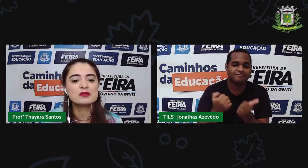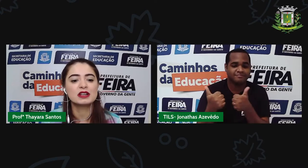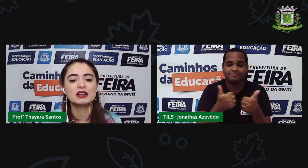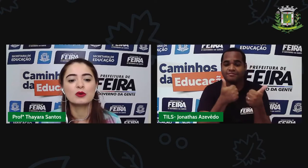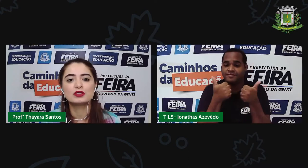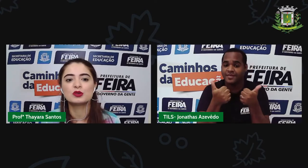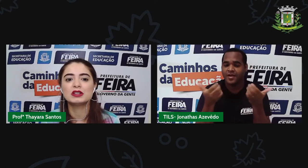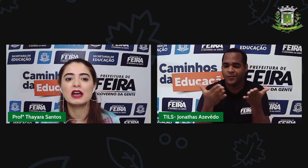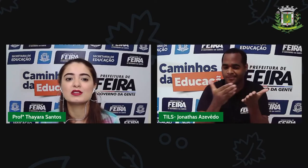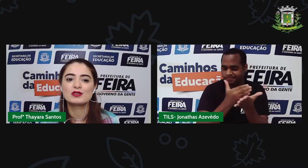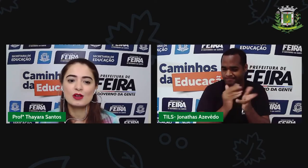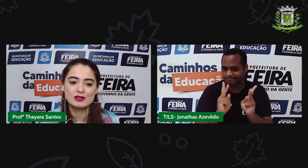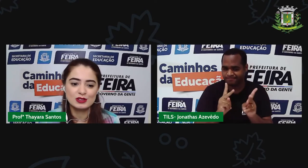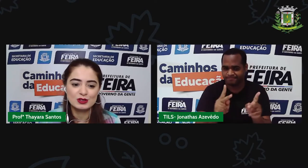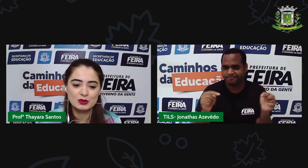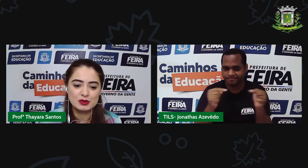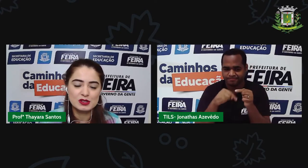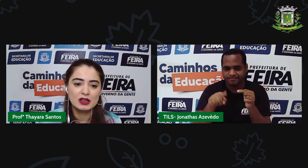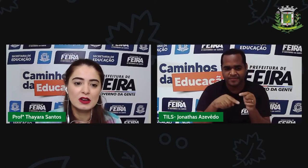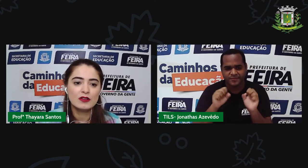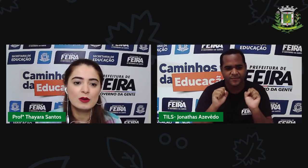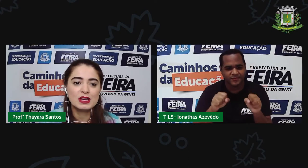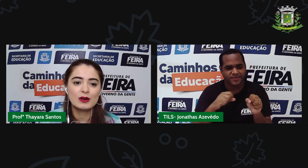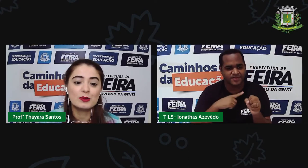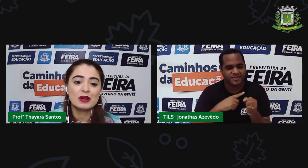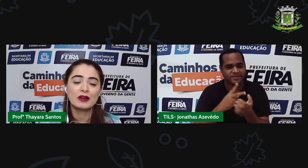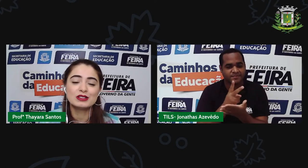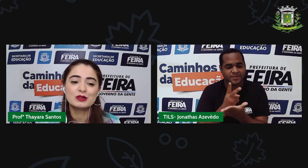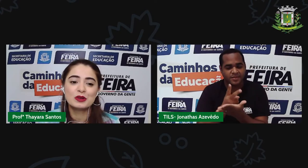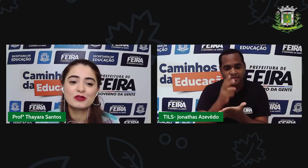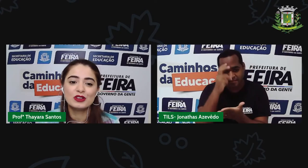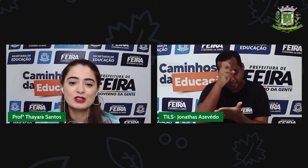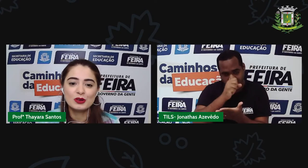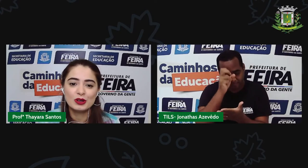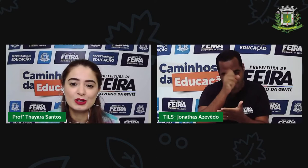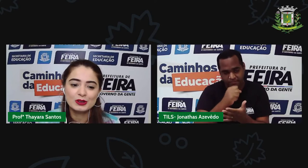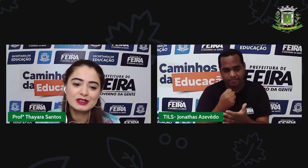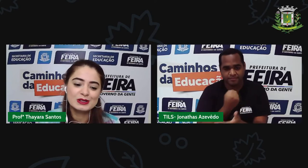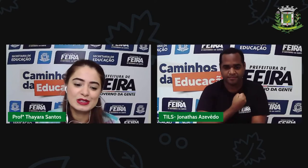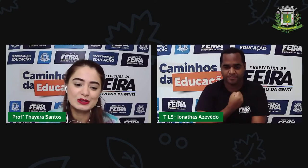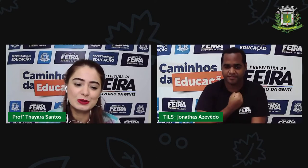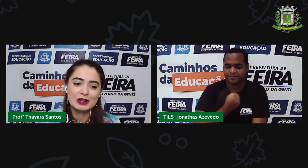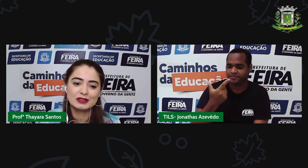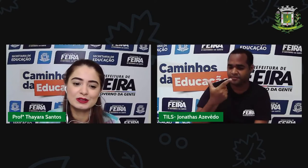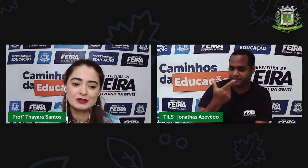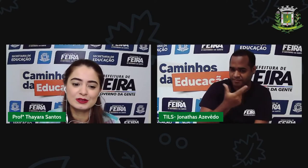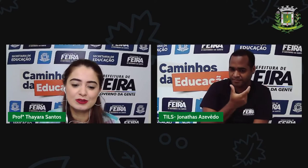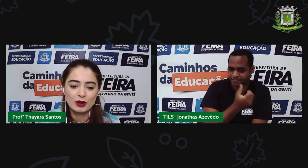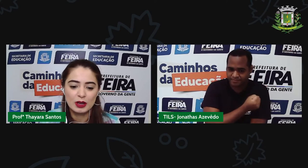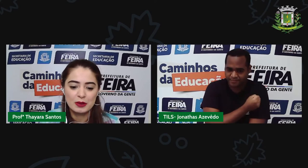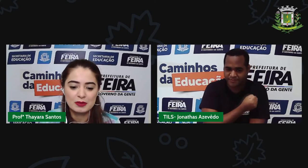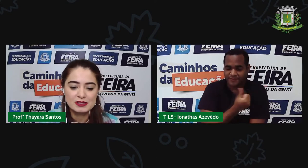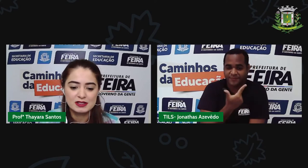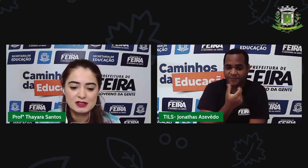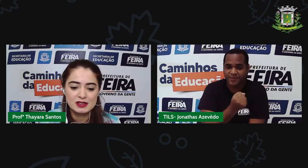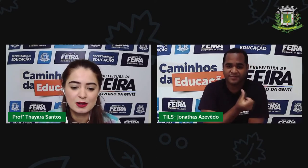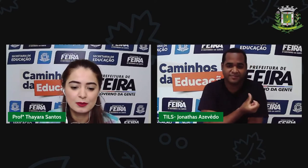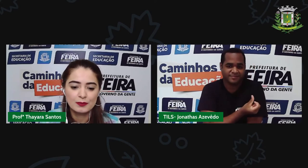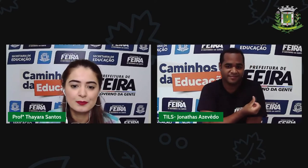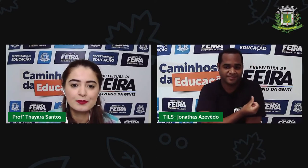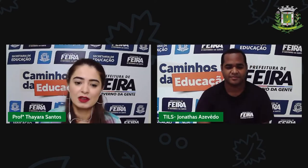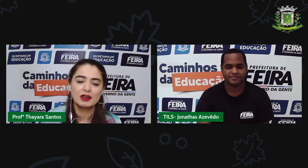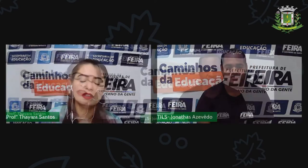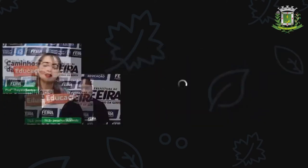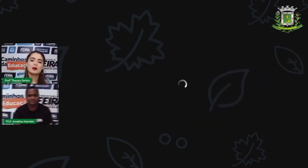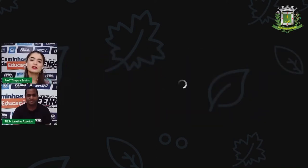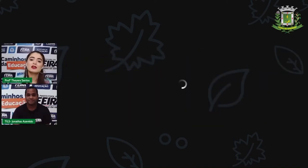e vamos lá dar continuidade aos nossos estudos. Vamos agora para a aula de número 28 do sexto ano. Vou colocar minha apresentação.